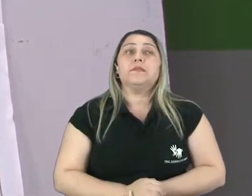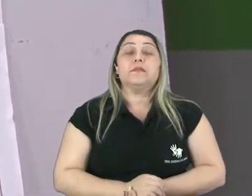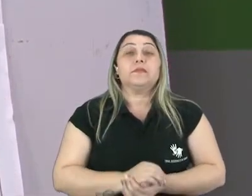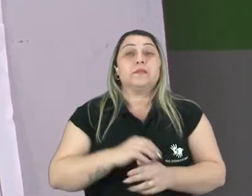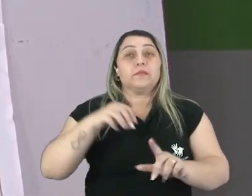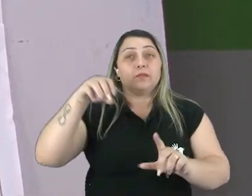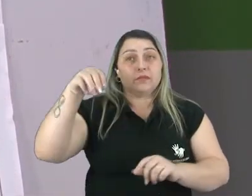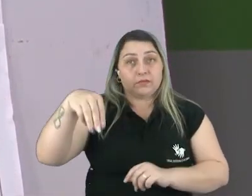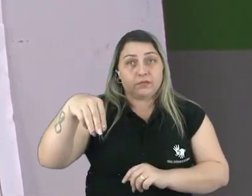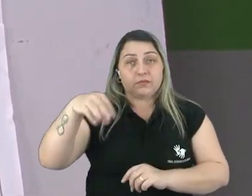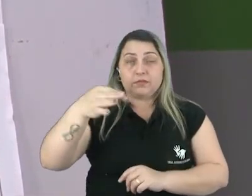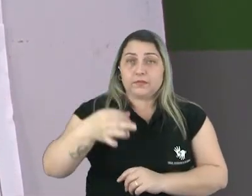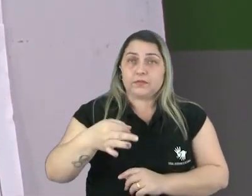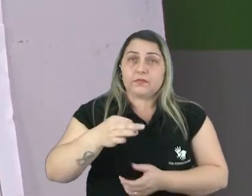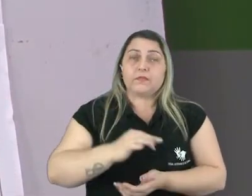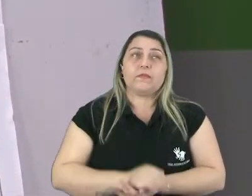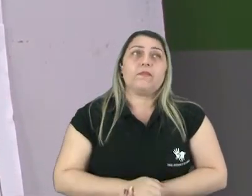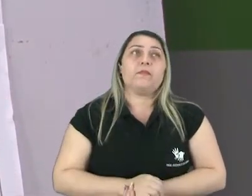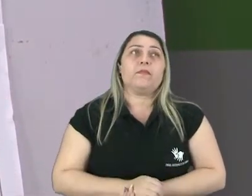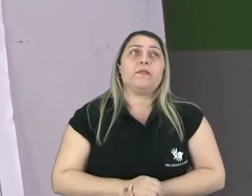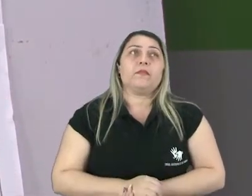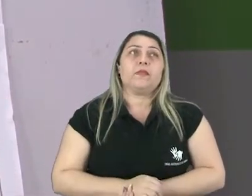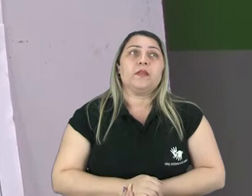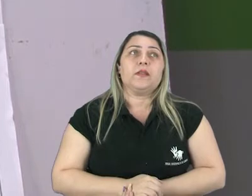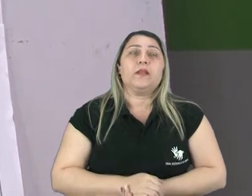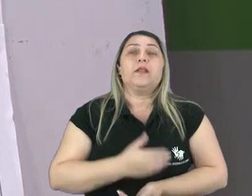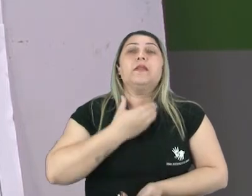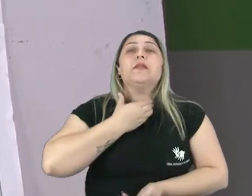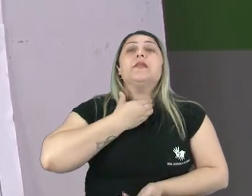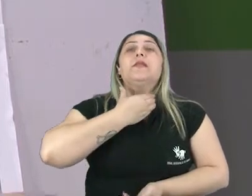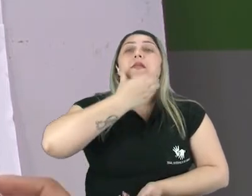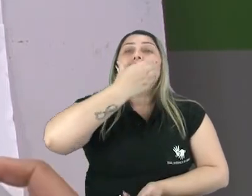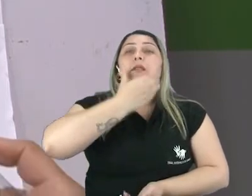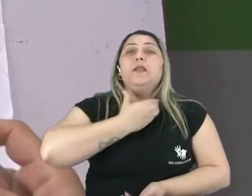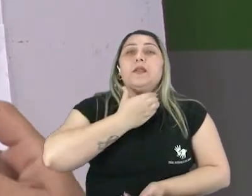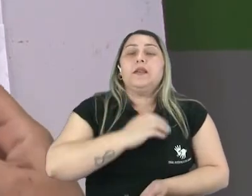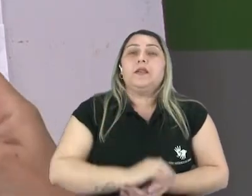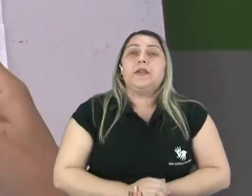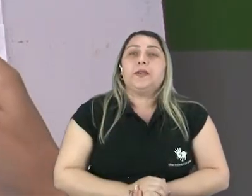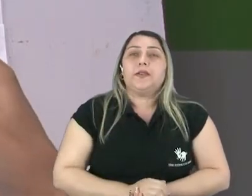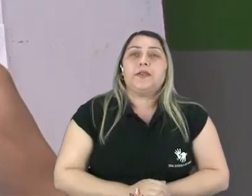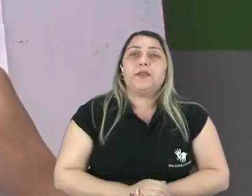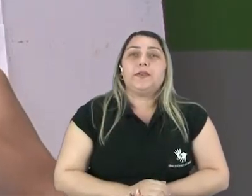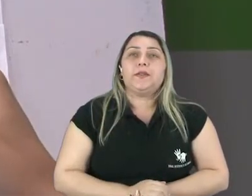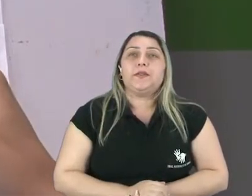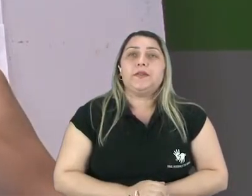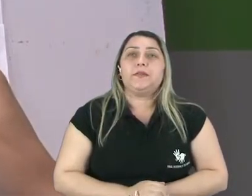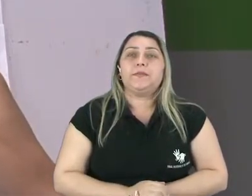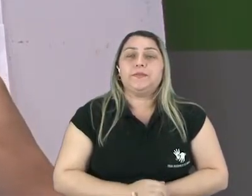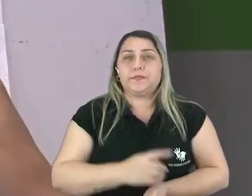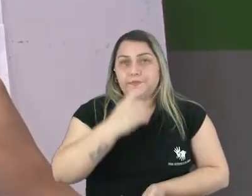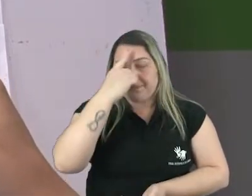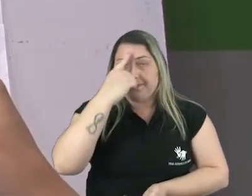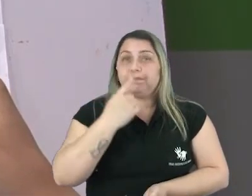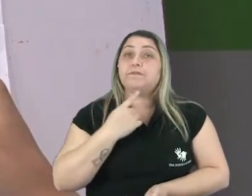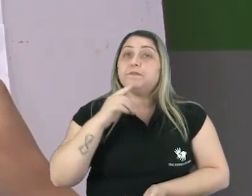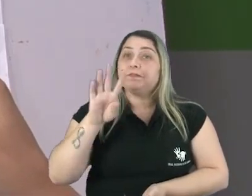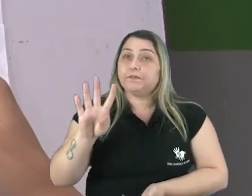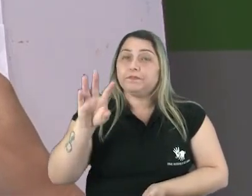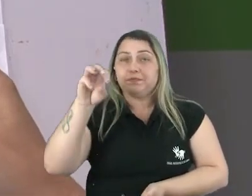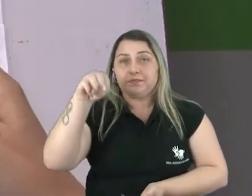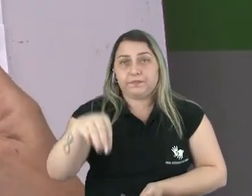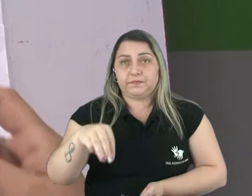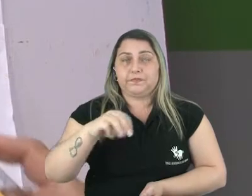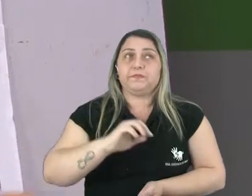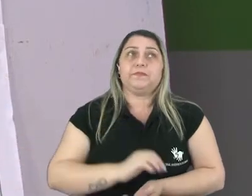em metro, certo? Então, aqui a girafa, ela chega a medir, nesta imagem, 4